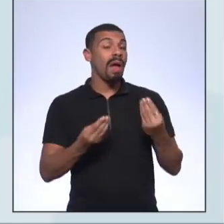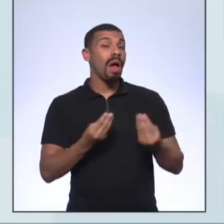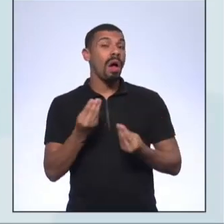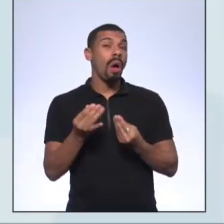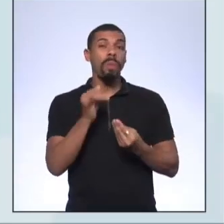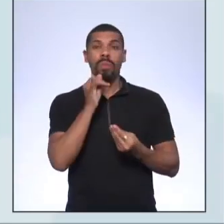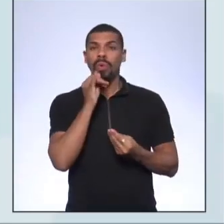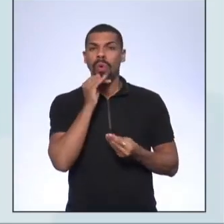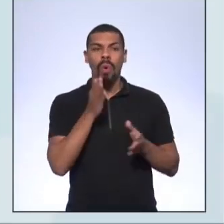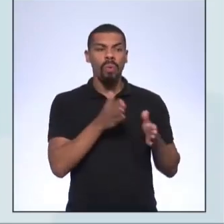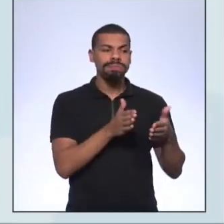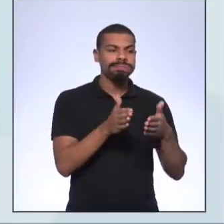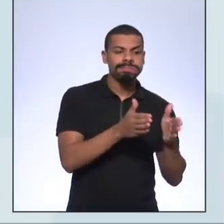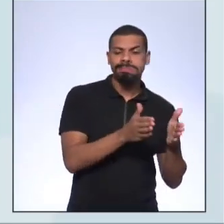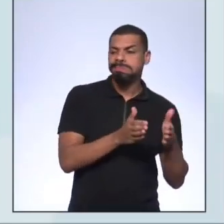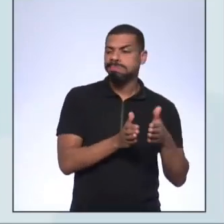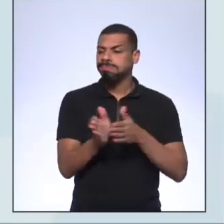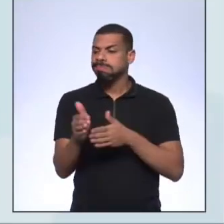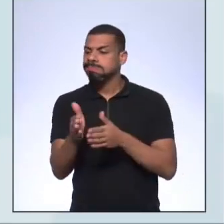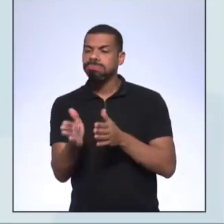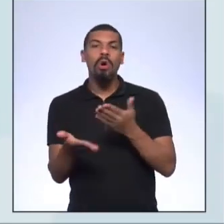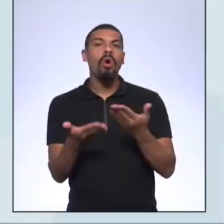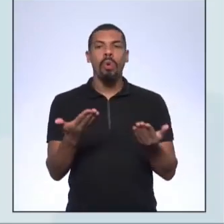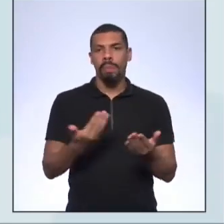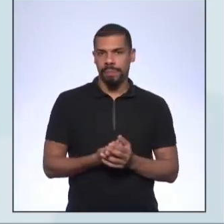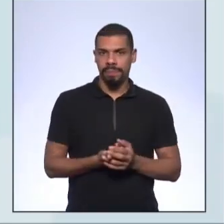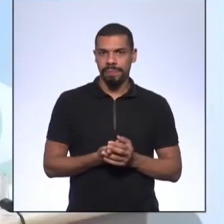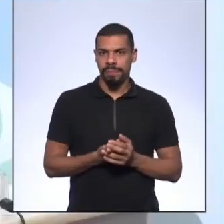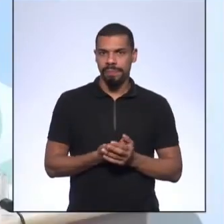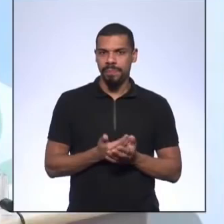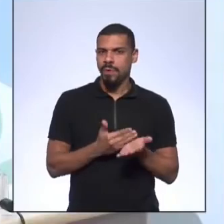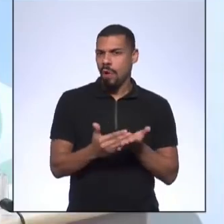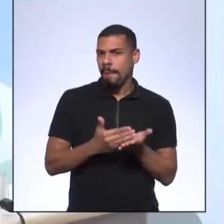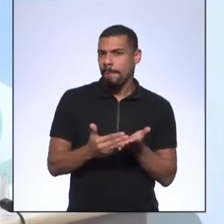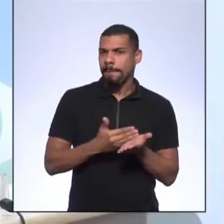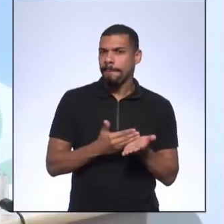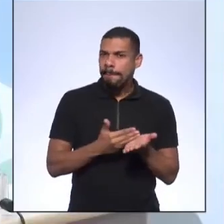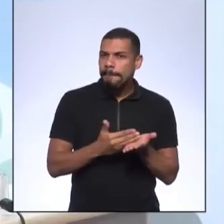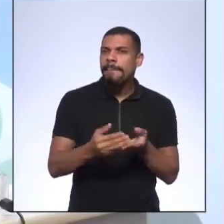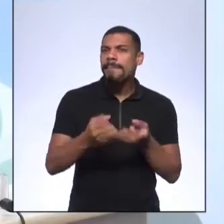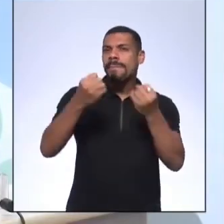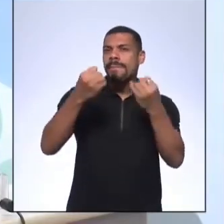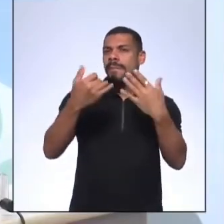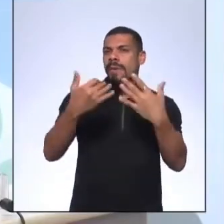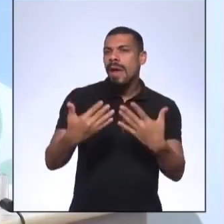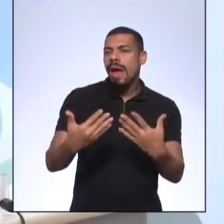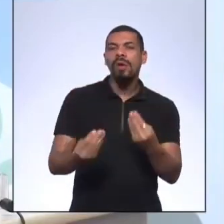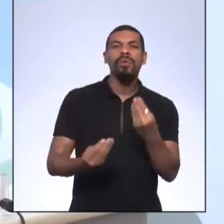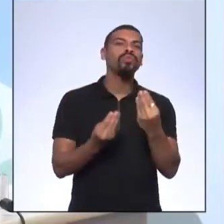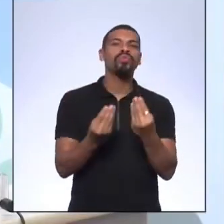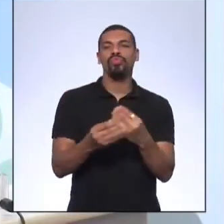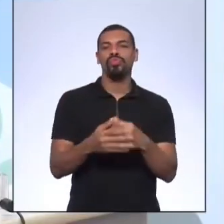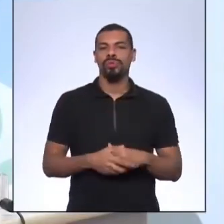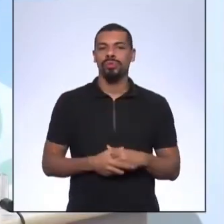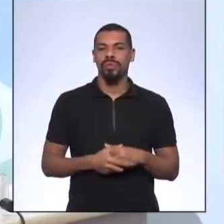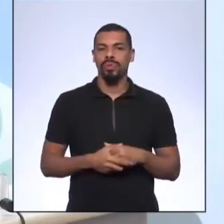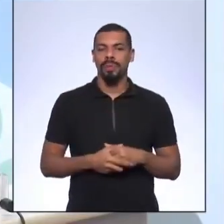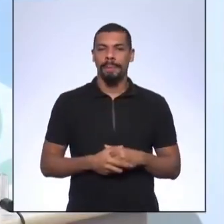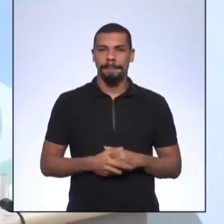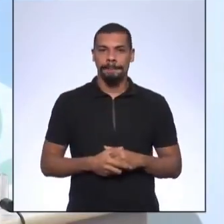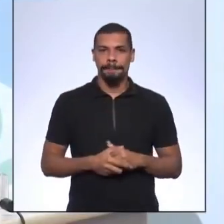Por quais caminhos? Com quais instrumentos? Então, vamos começar tudo do zero para a gente descobrir as novas rotas